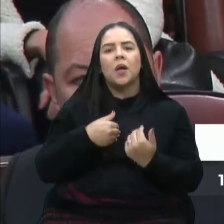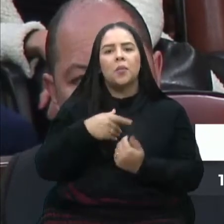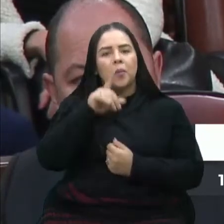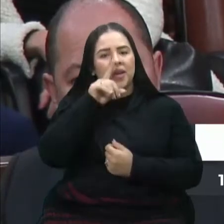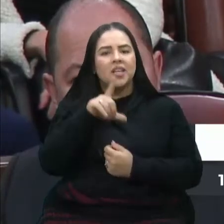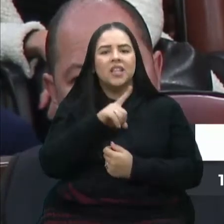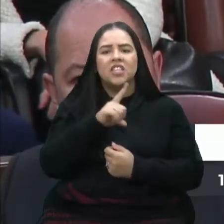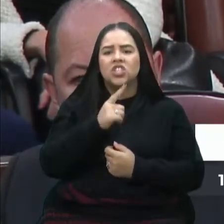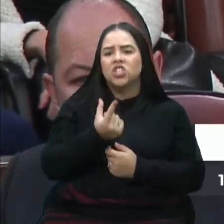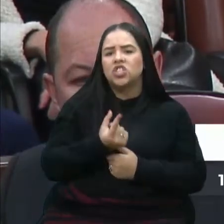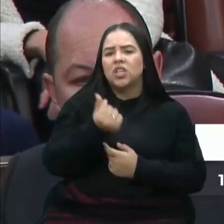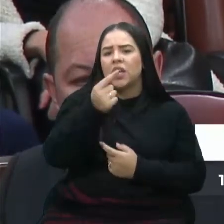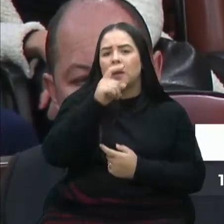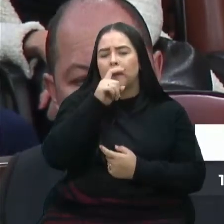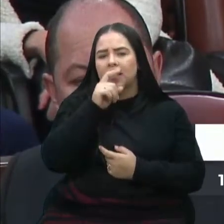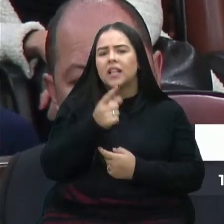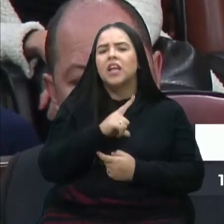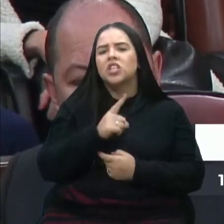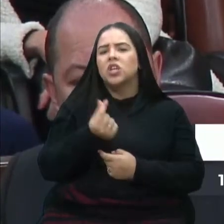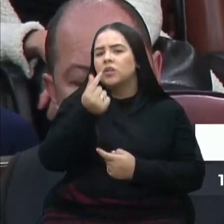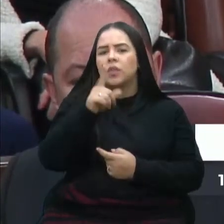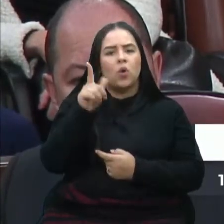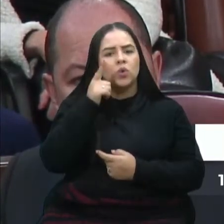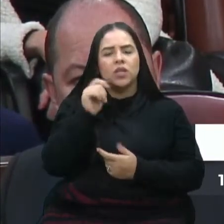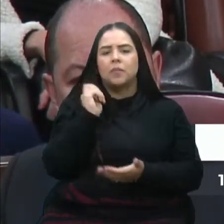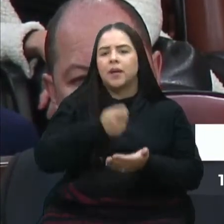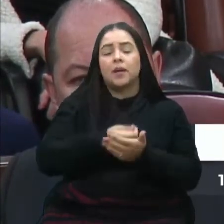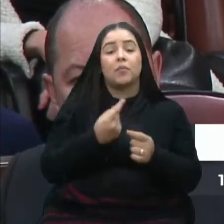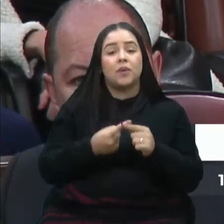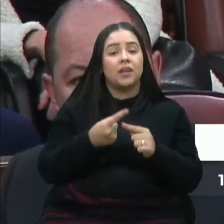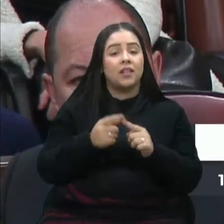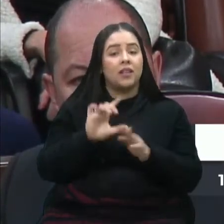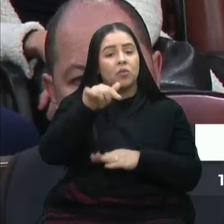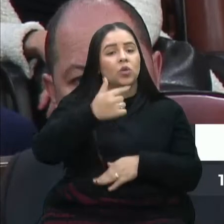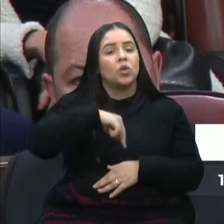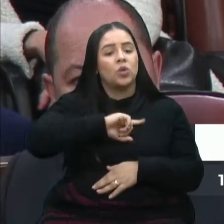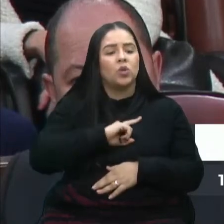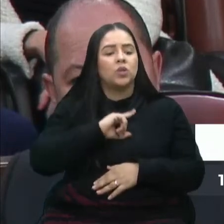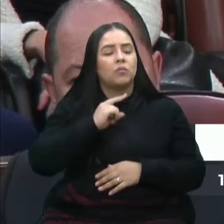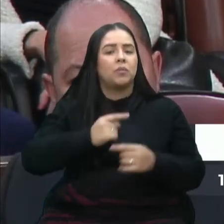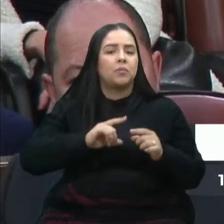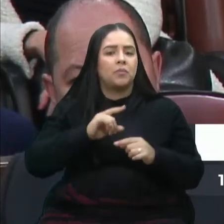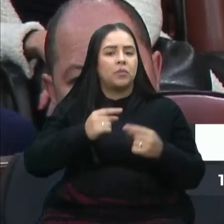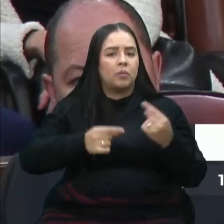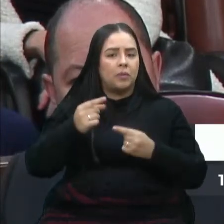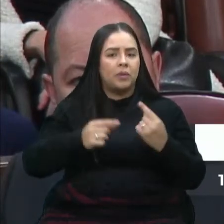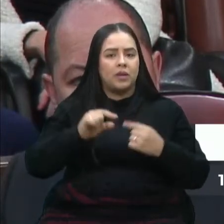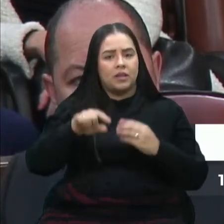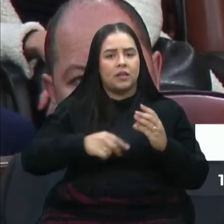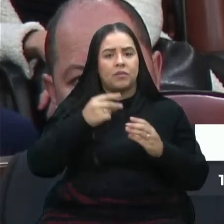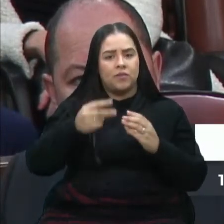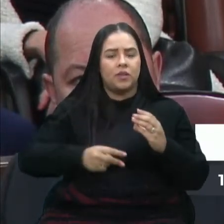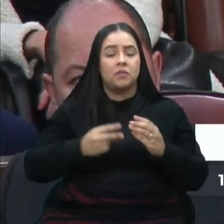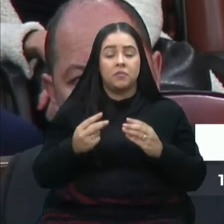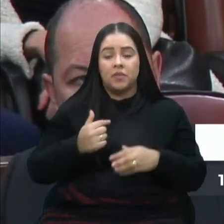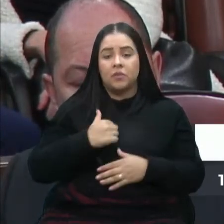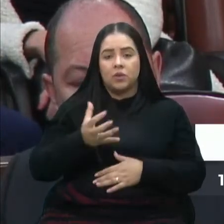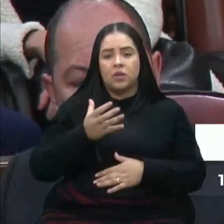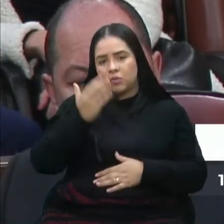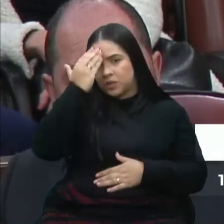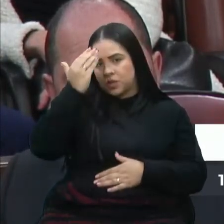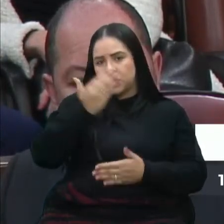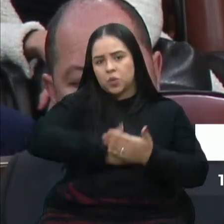dinheiro pai sem dinheiro mas que não consegui subsidiar é outro tema que logo logo nós estaremos aqui enfrentando na Câmara de Vereadores então eu quero